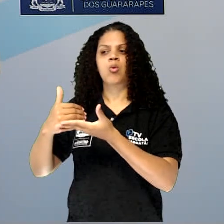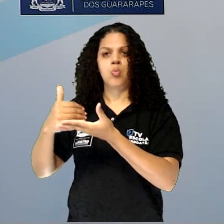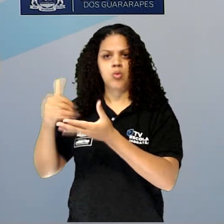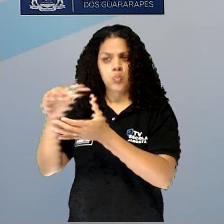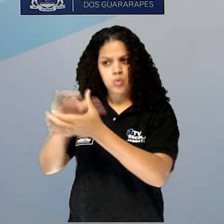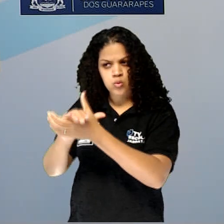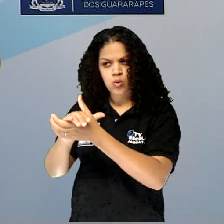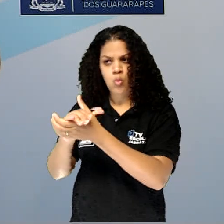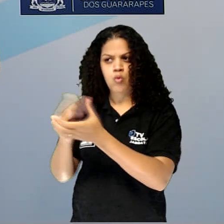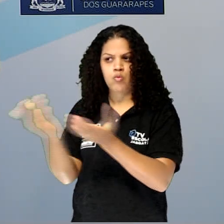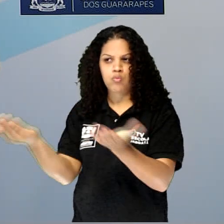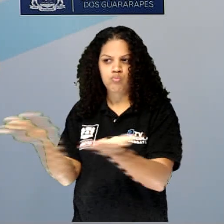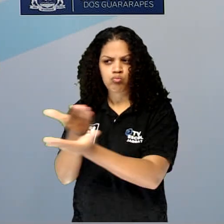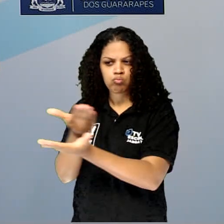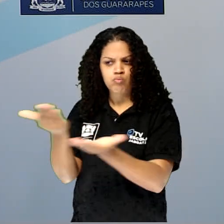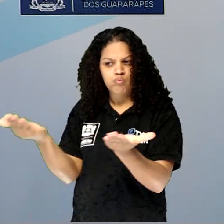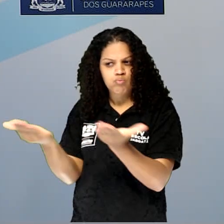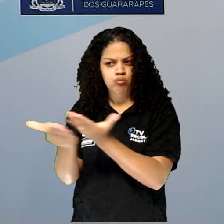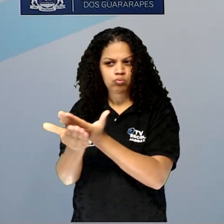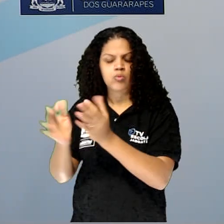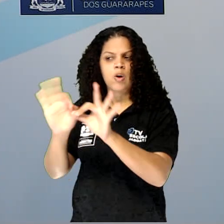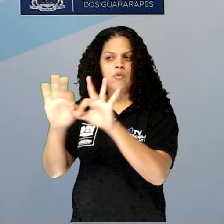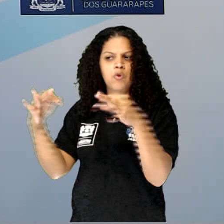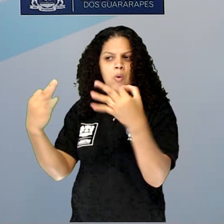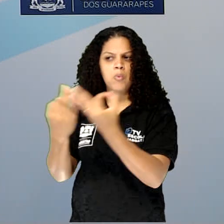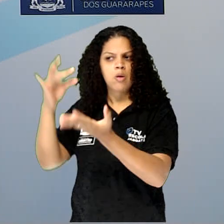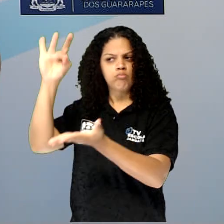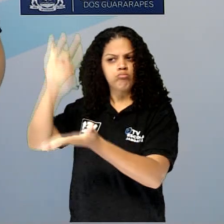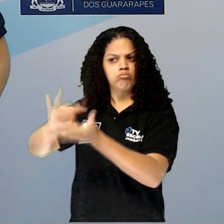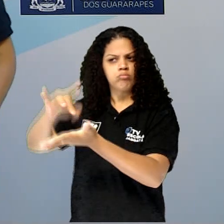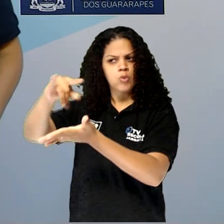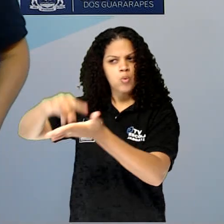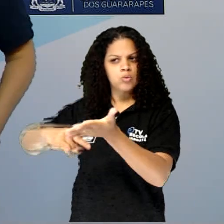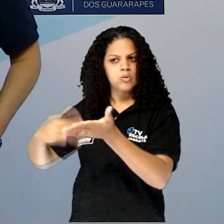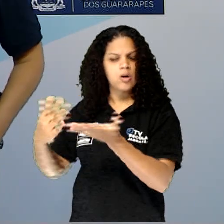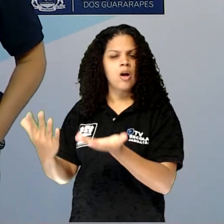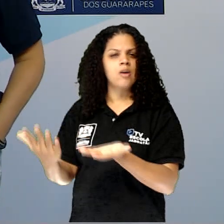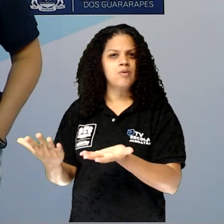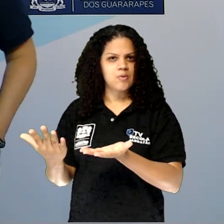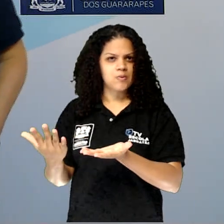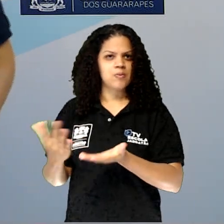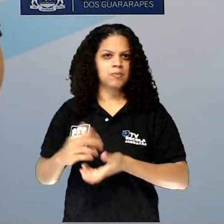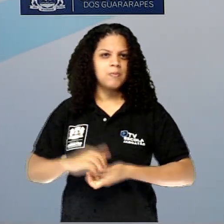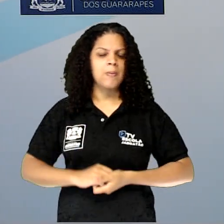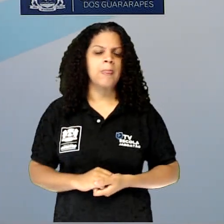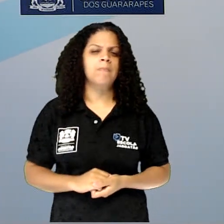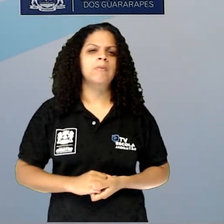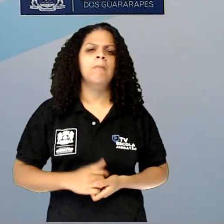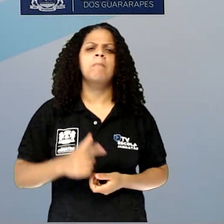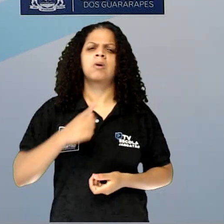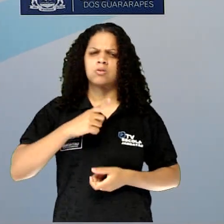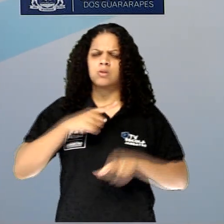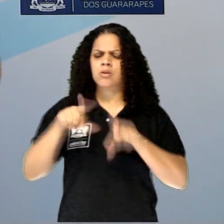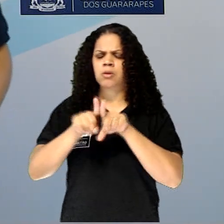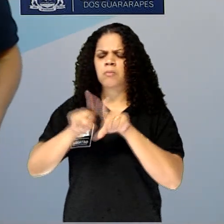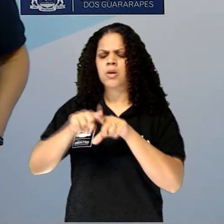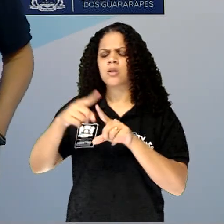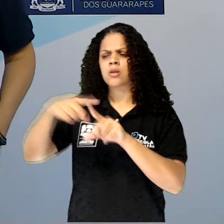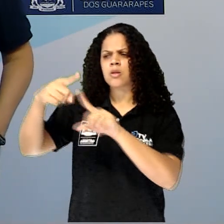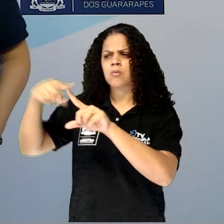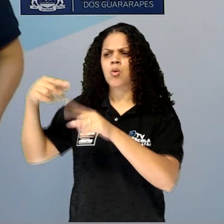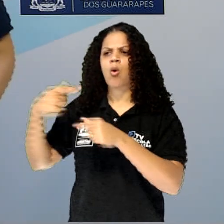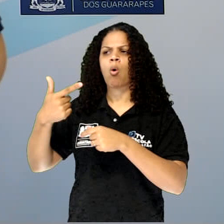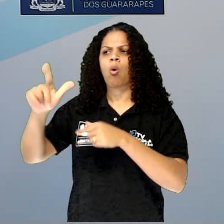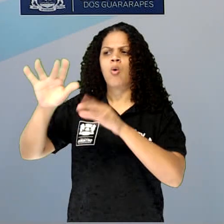aquele contrato entre as famílias estava firmado. Mas havia outros tipos de casamento na sociedade romana, quando o homem e uma